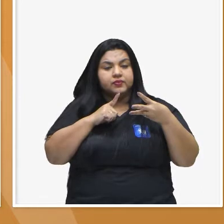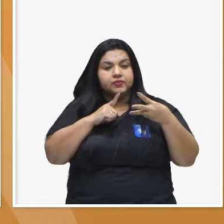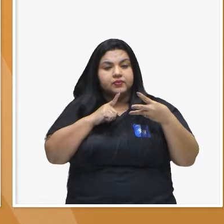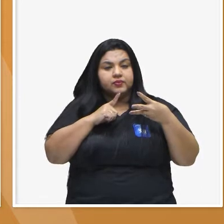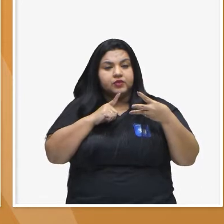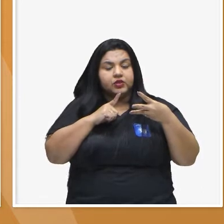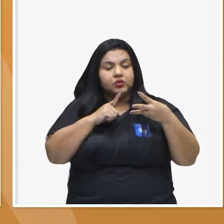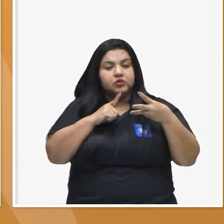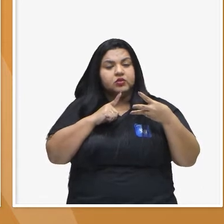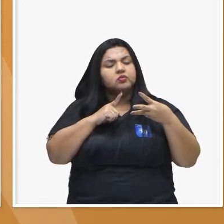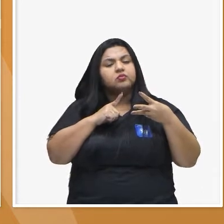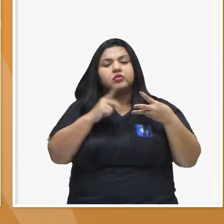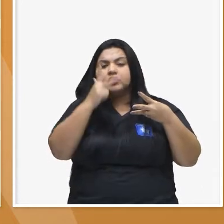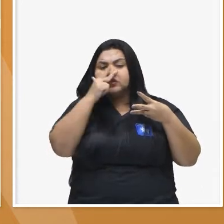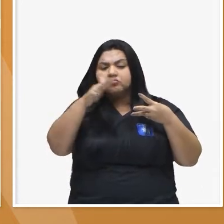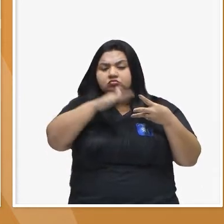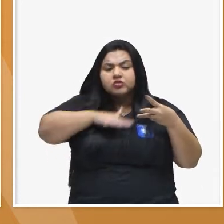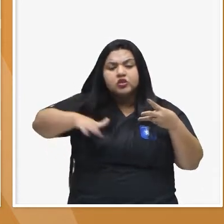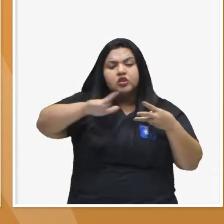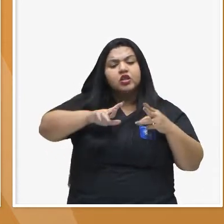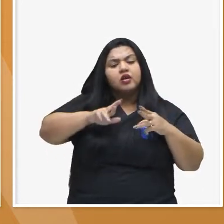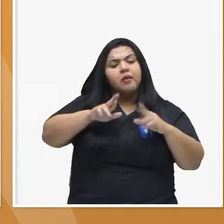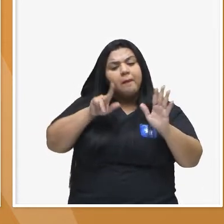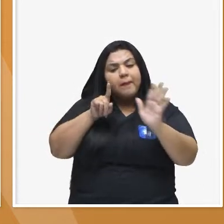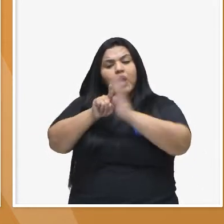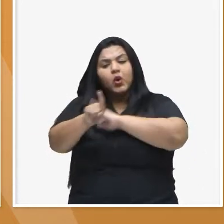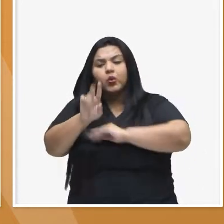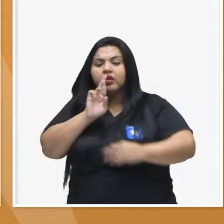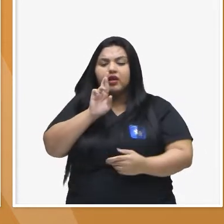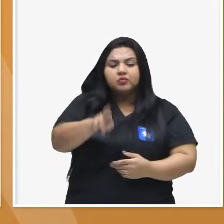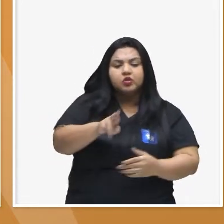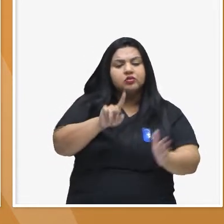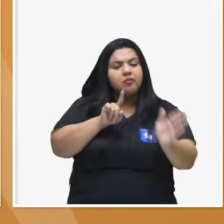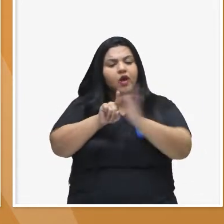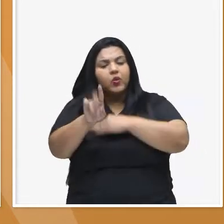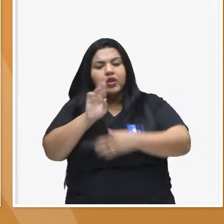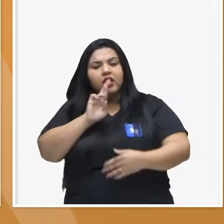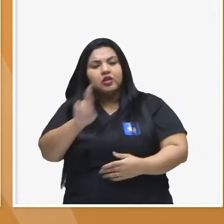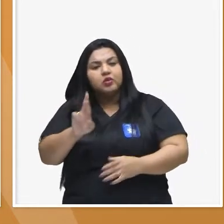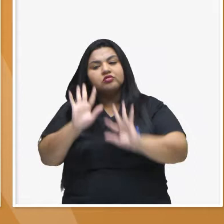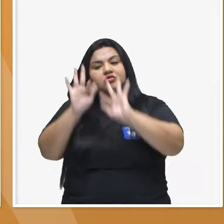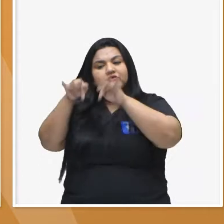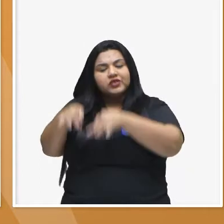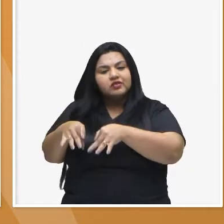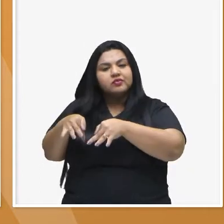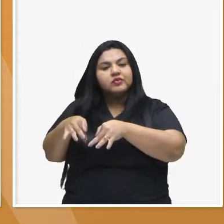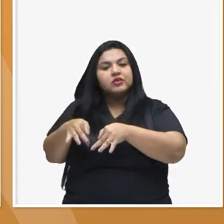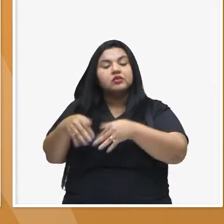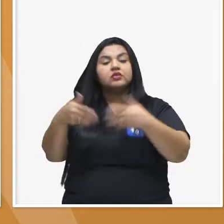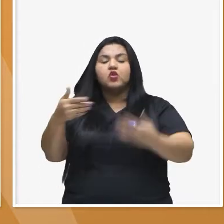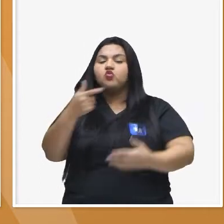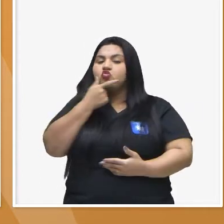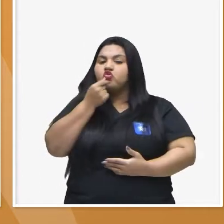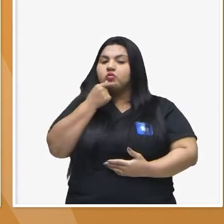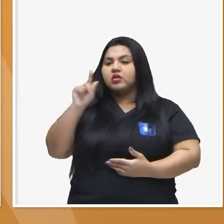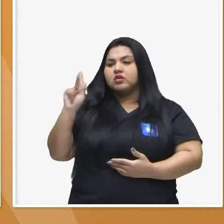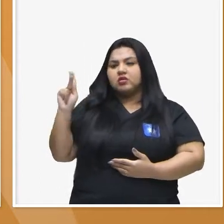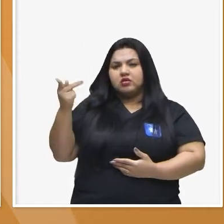no jogo de perguntas e respostas e sínteses. Né? E para Hegel,